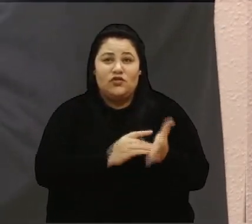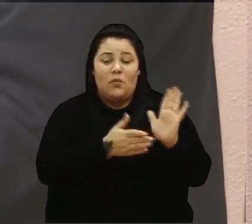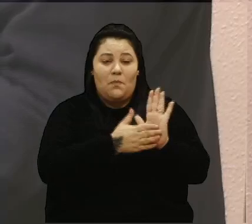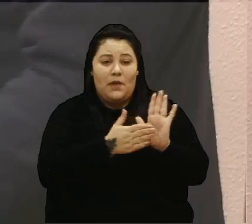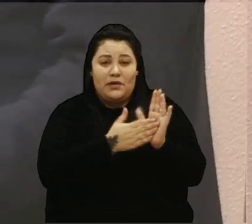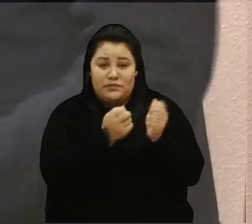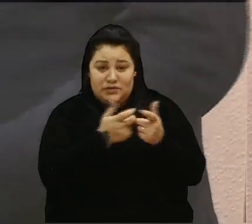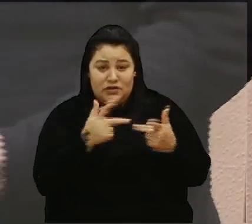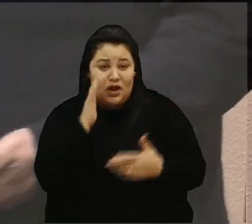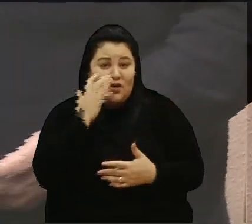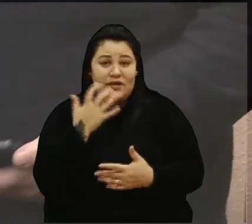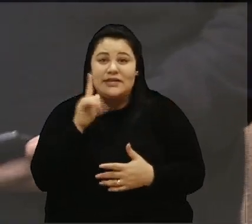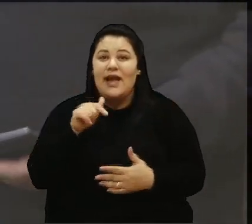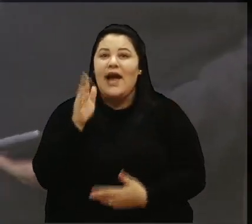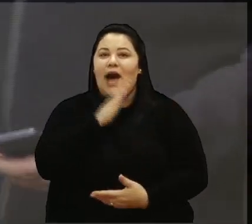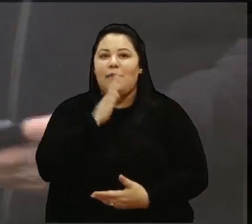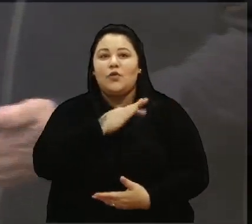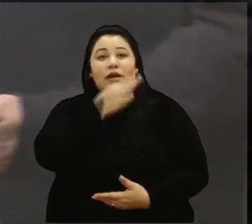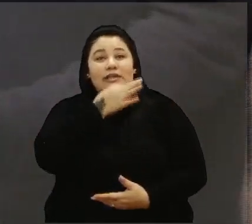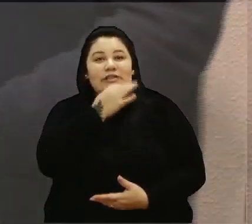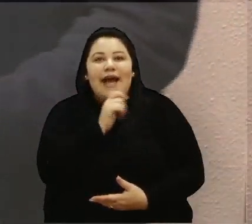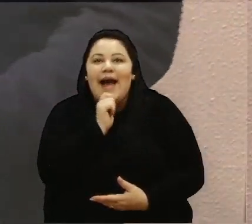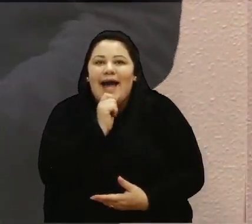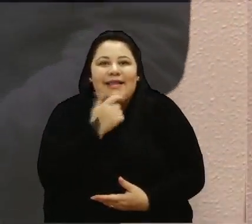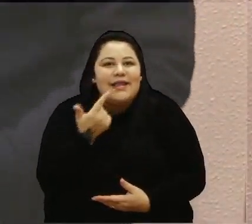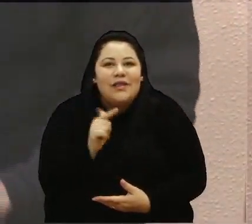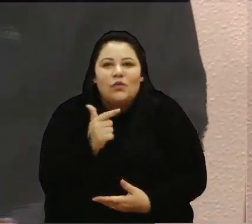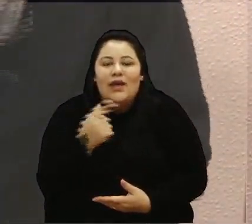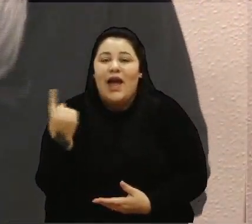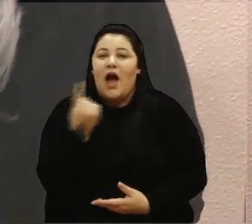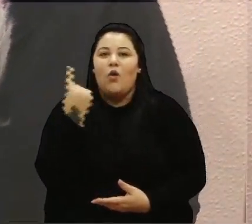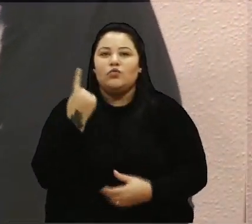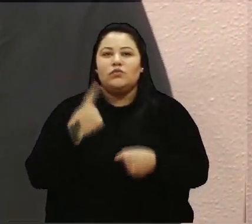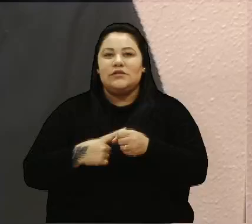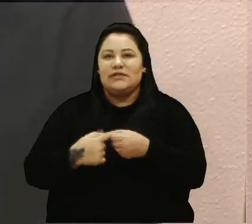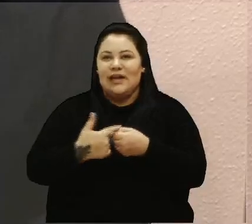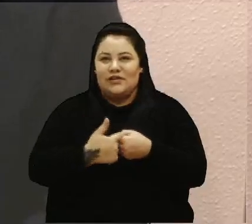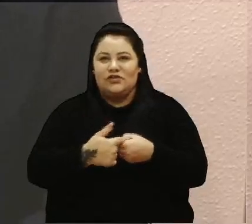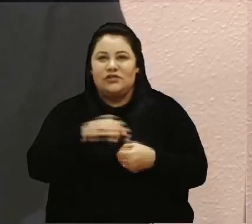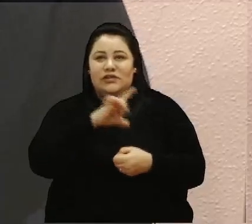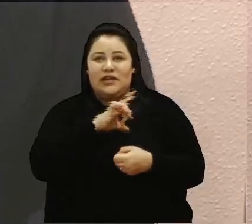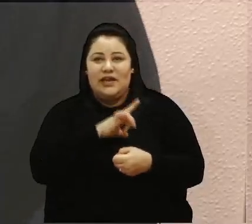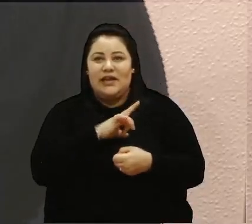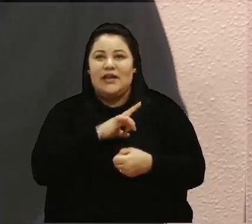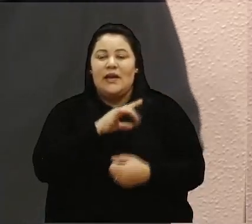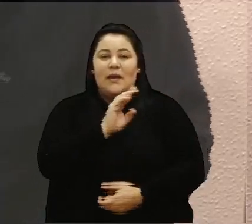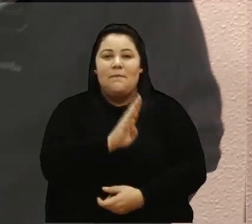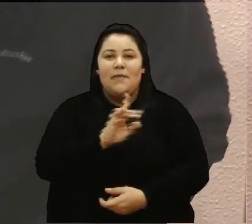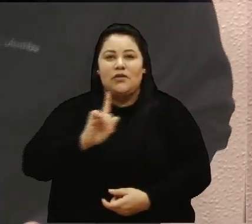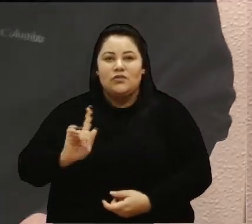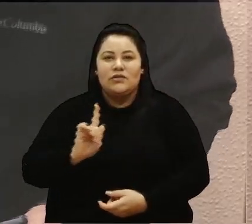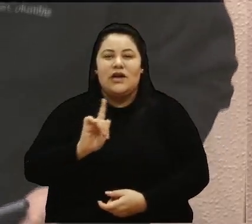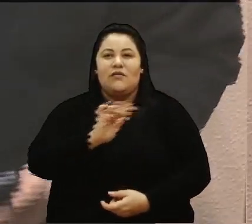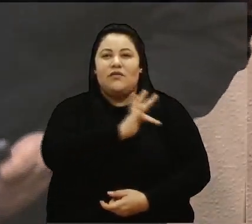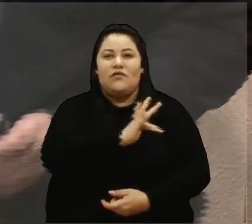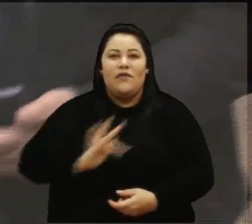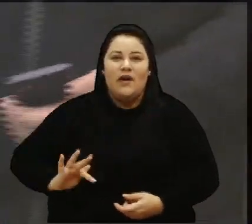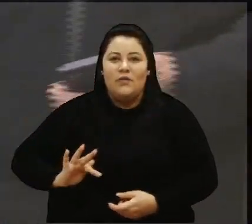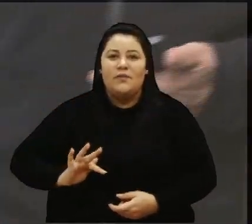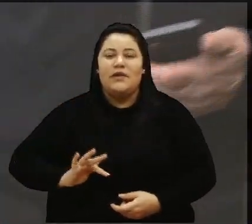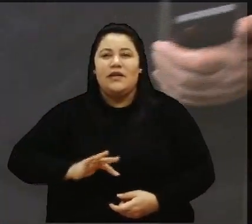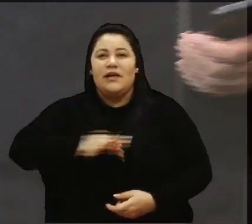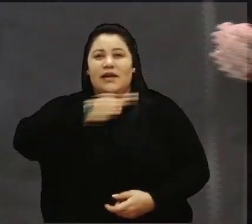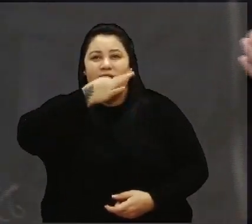é urgente. E Caxias ainda não tem. A única cidade que tem, de Bento Gonçalves, Farroupilha, Caxias, de toda a Serra,